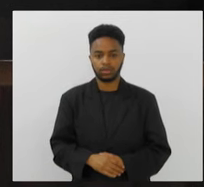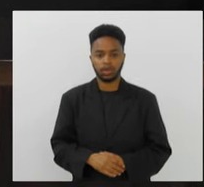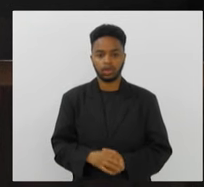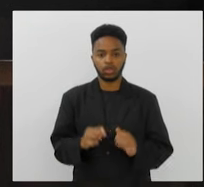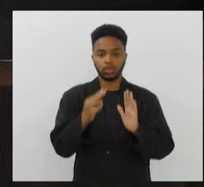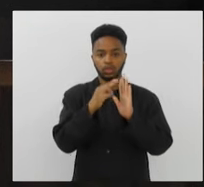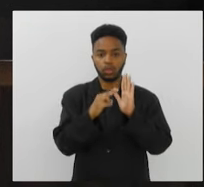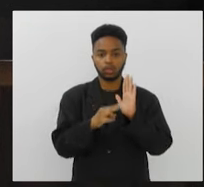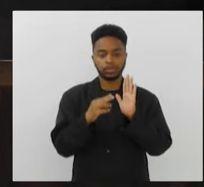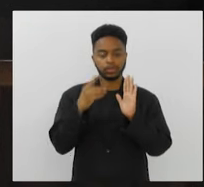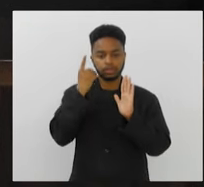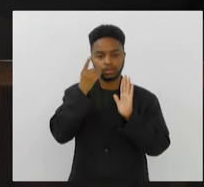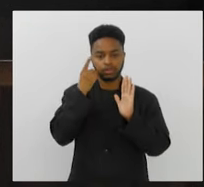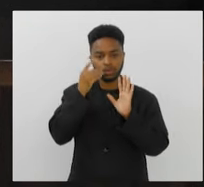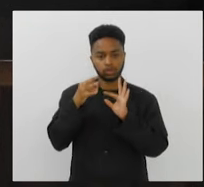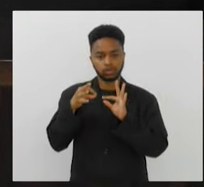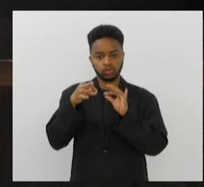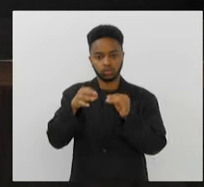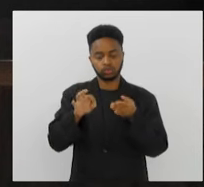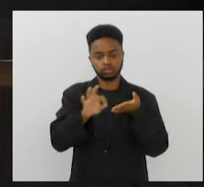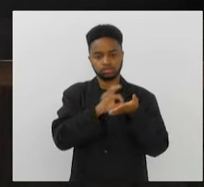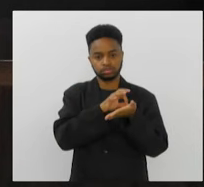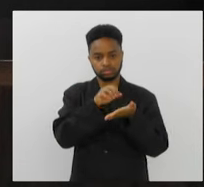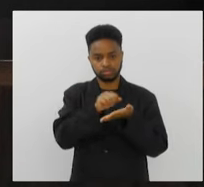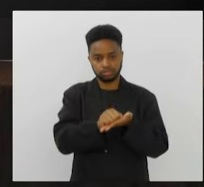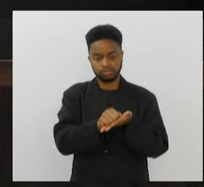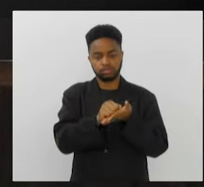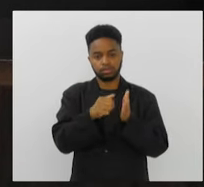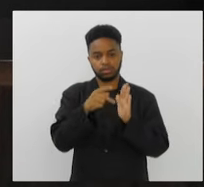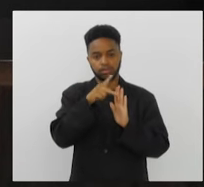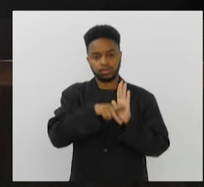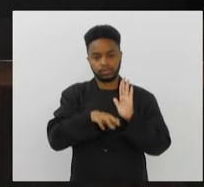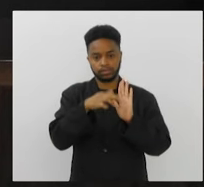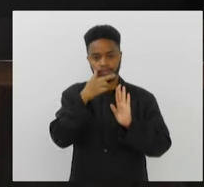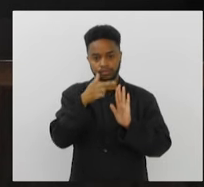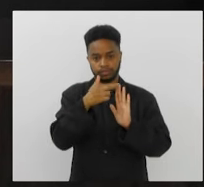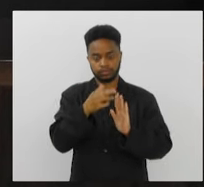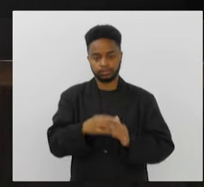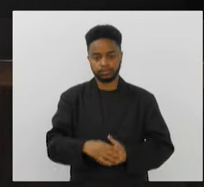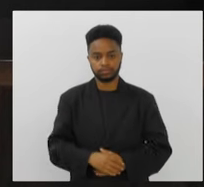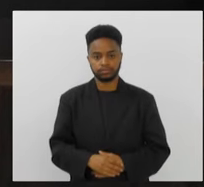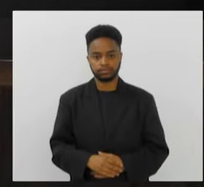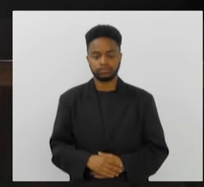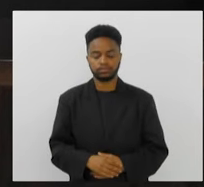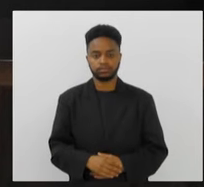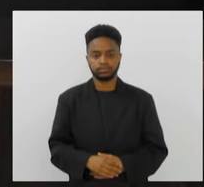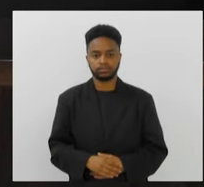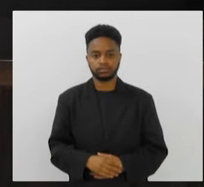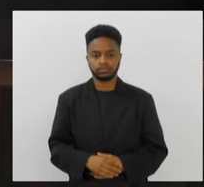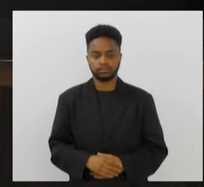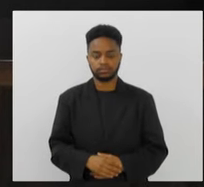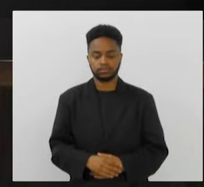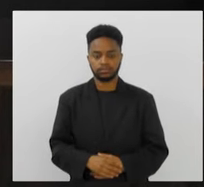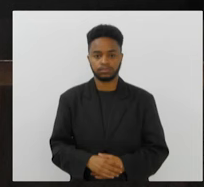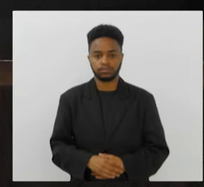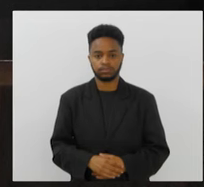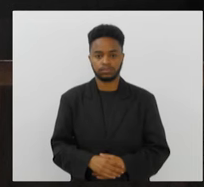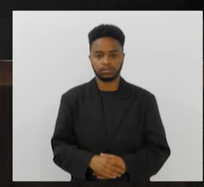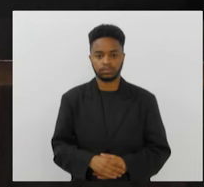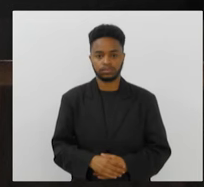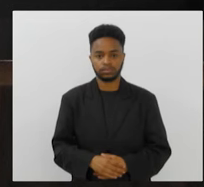Librelon, delegado Carlos Augusto, Dionísio Lins, Dr. Pedro Ricardo, Dr. Serginho, Élica Takimoto, Fábio